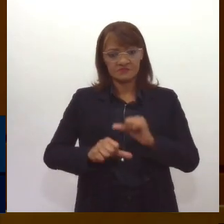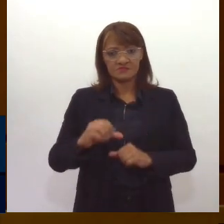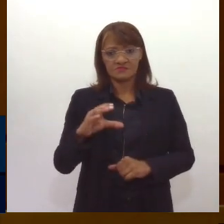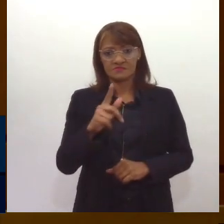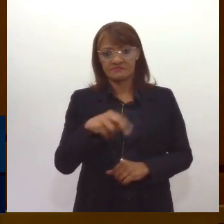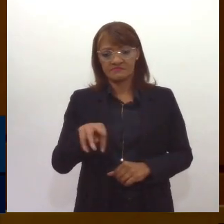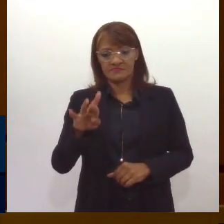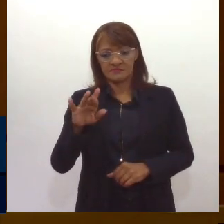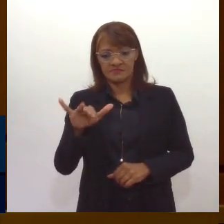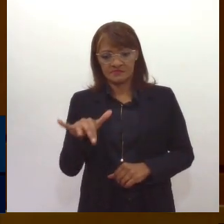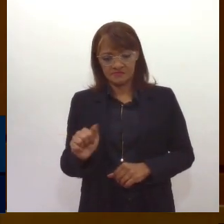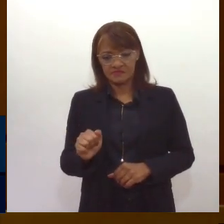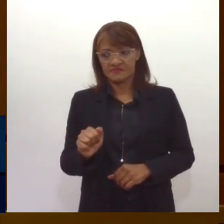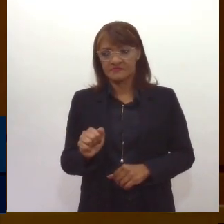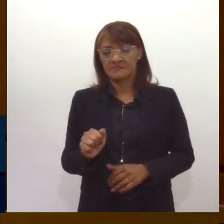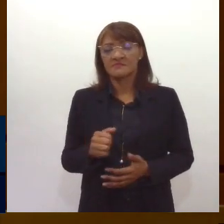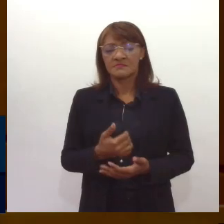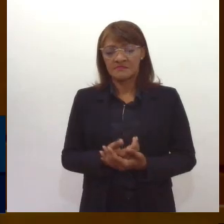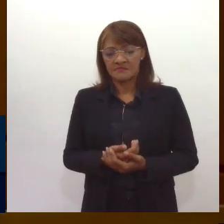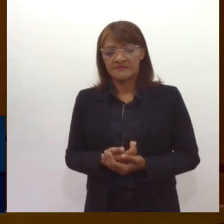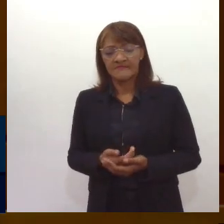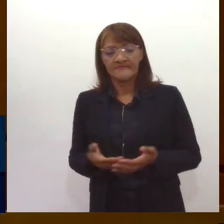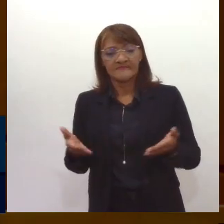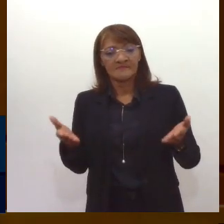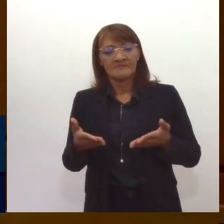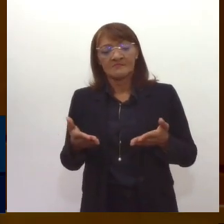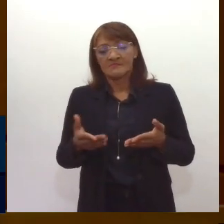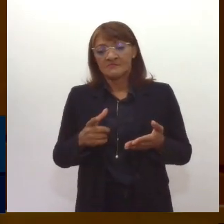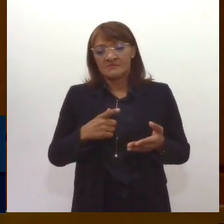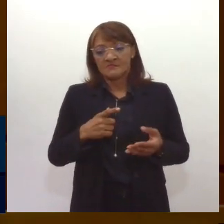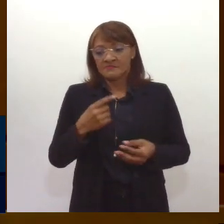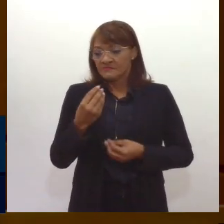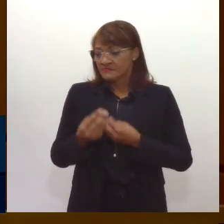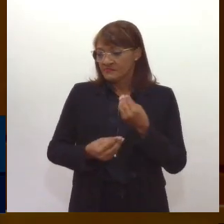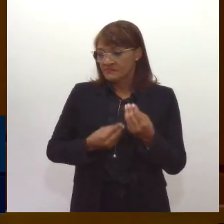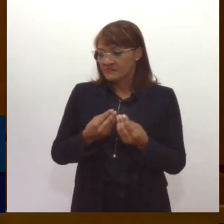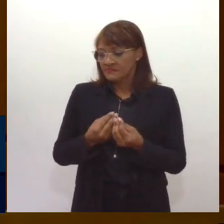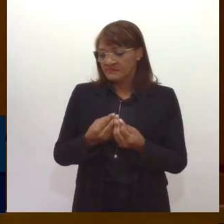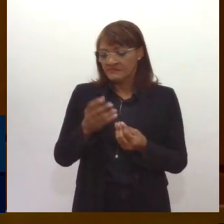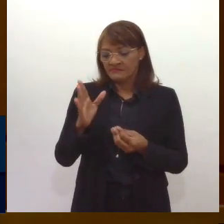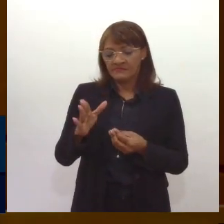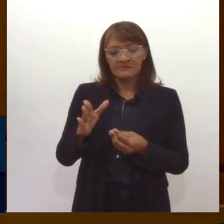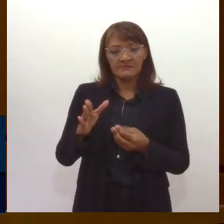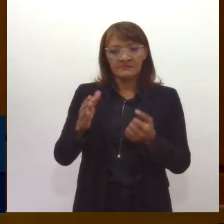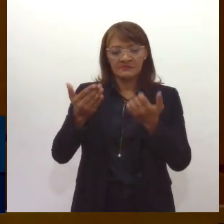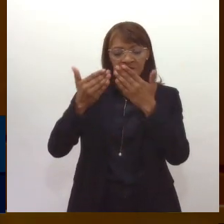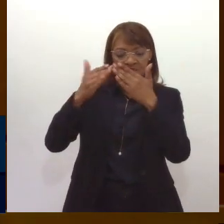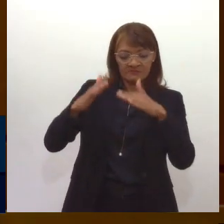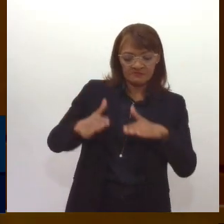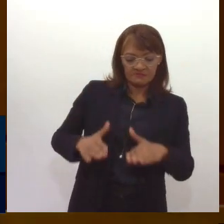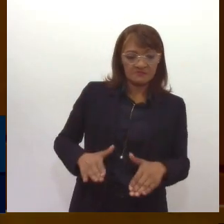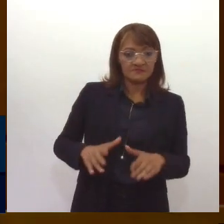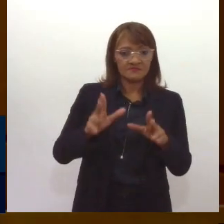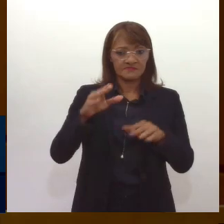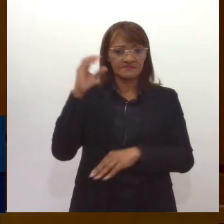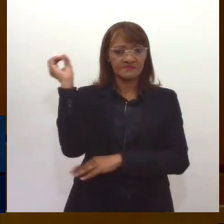e, consequentemente, tendo tragédias, como aconteceu no Rio Grande do Sul, como está acontecendo na Espanha, como